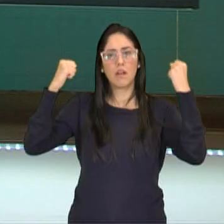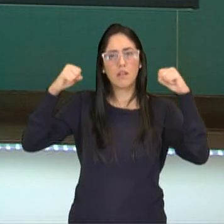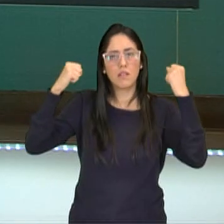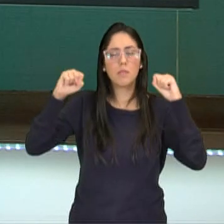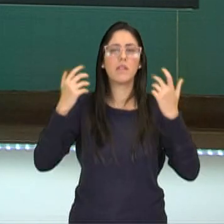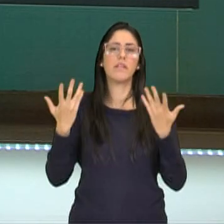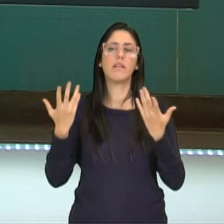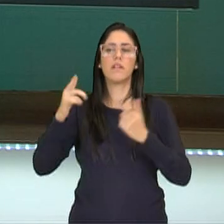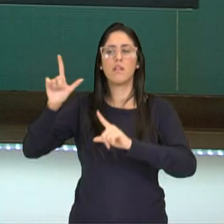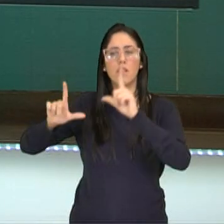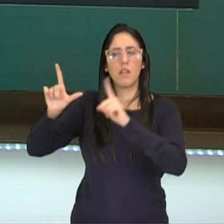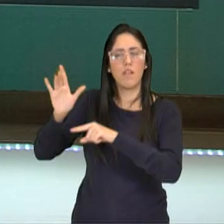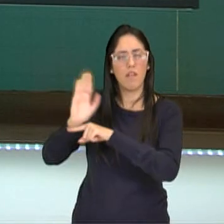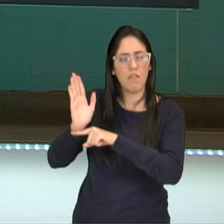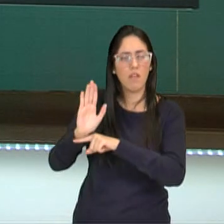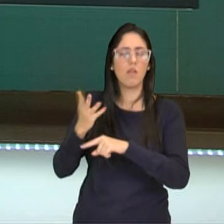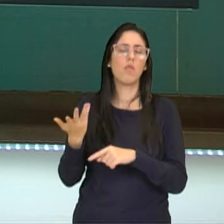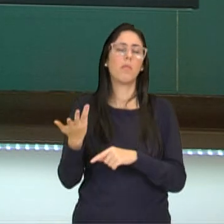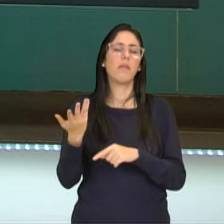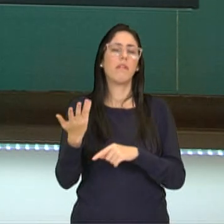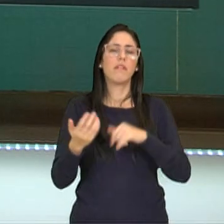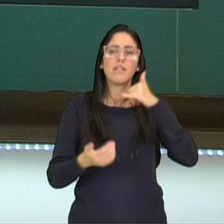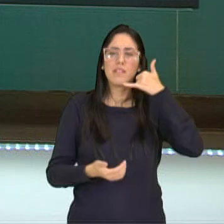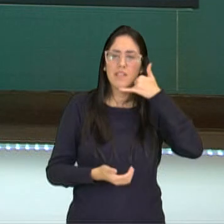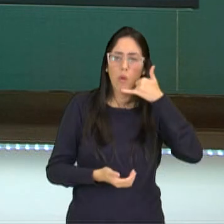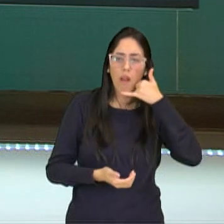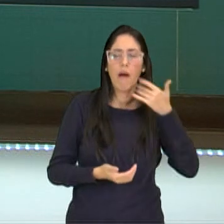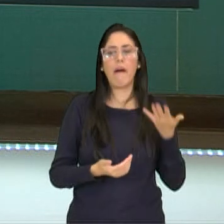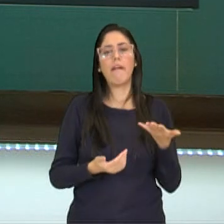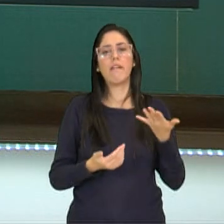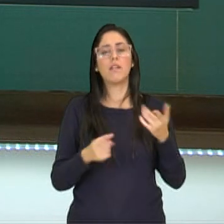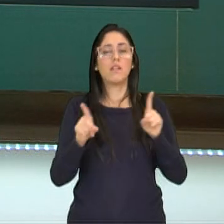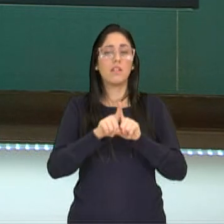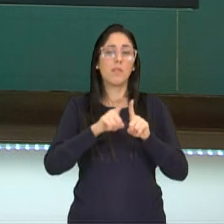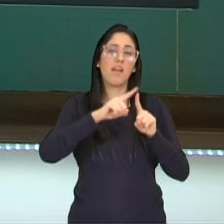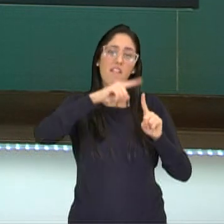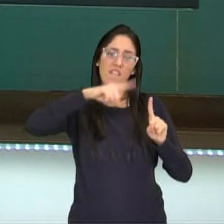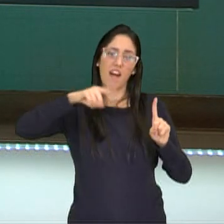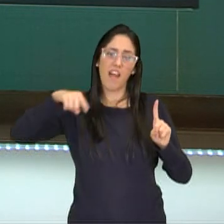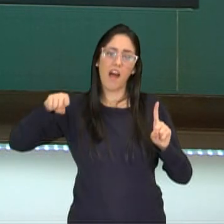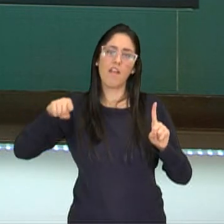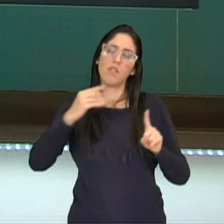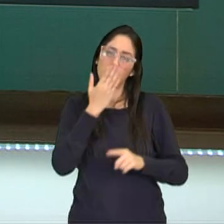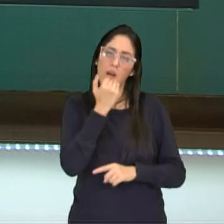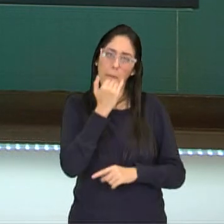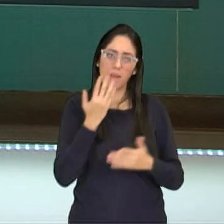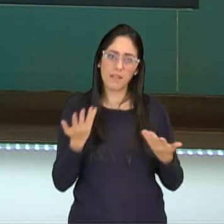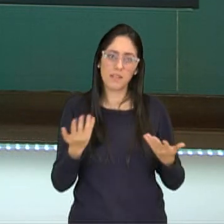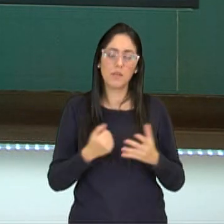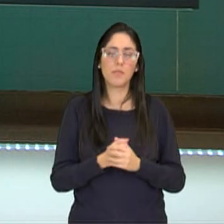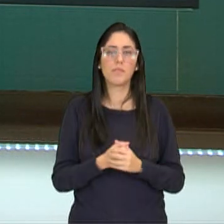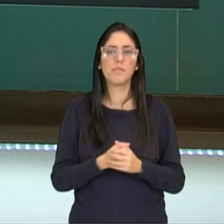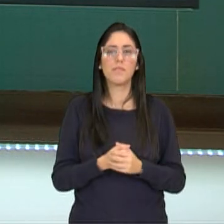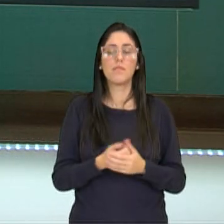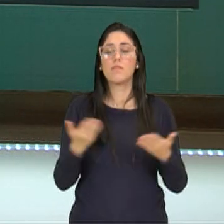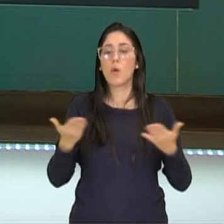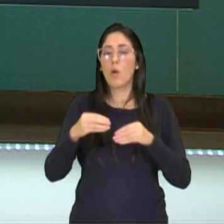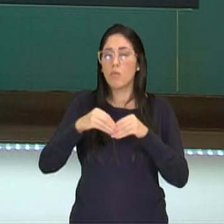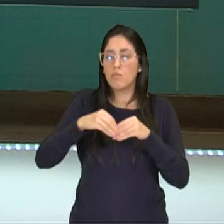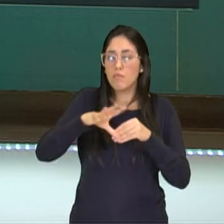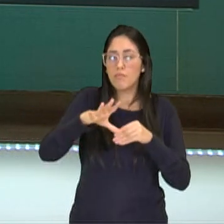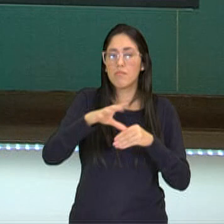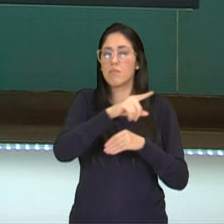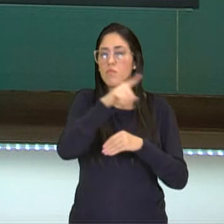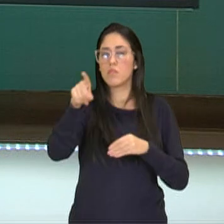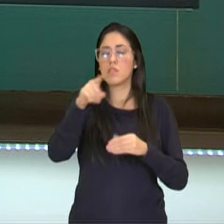streaming, o plano celular e as variáveis aqui, no caso, alimentação. Então, o que eu vou propor para vocês agora? Um exercício